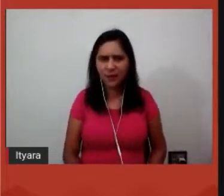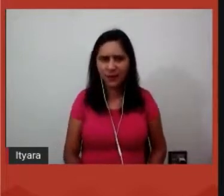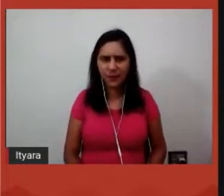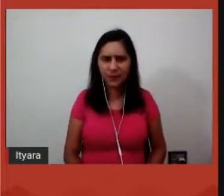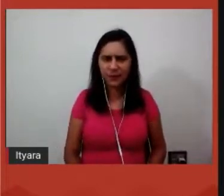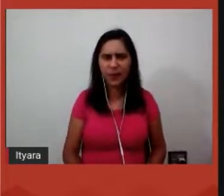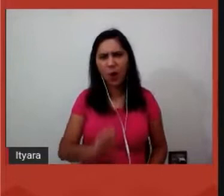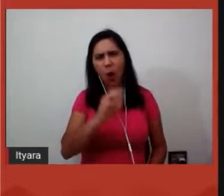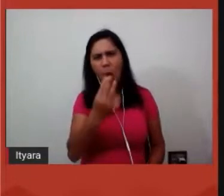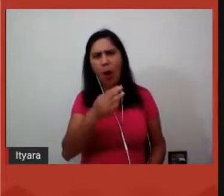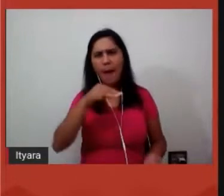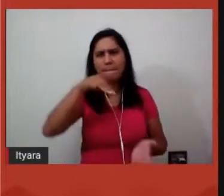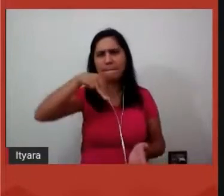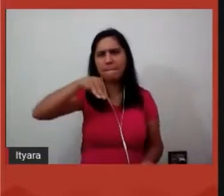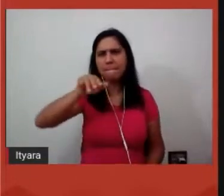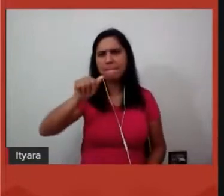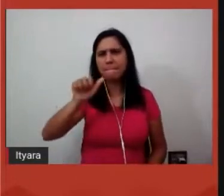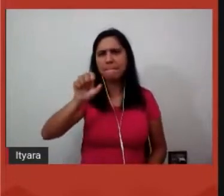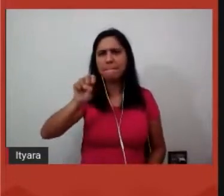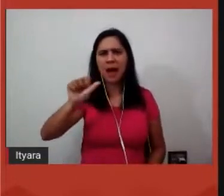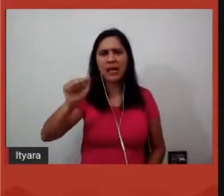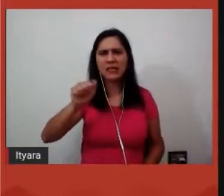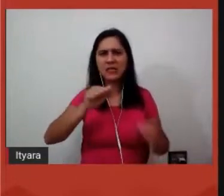Ou é massa?